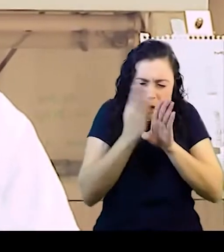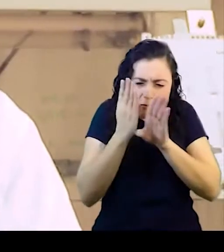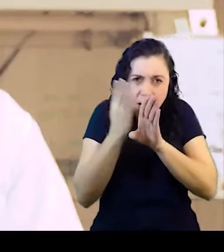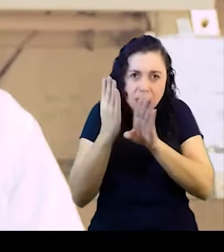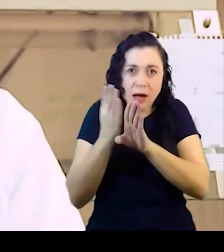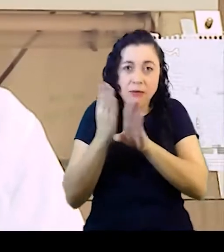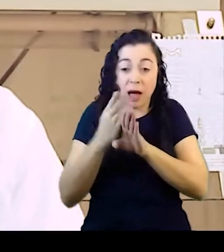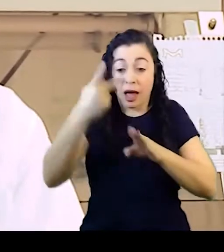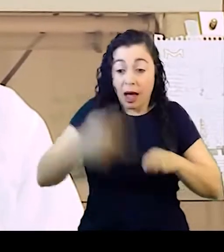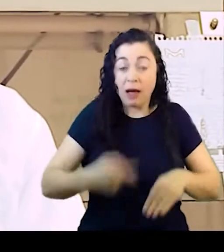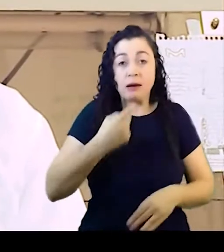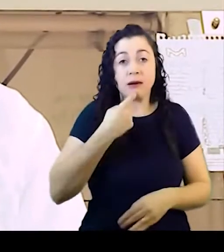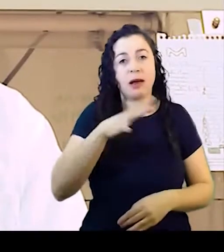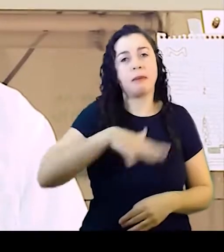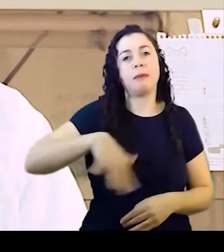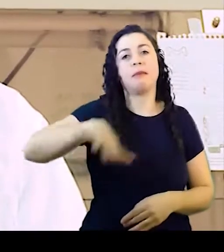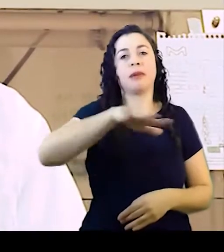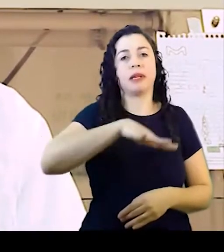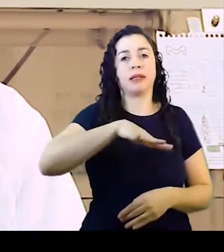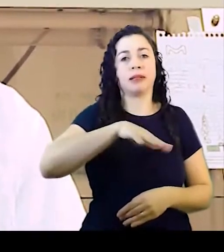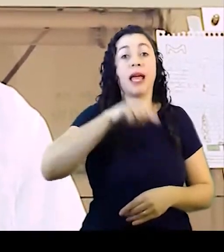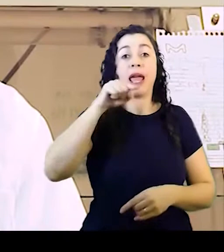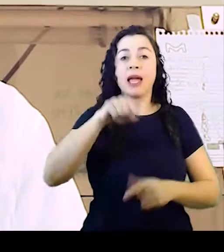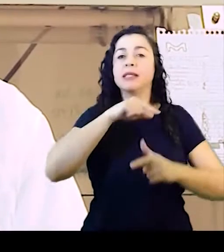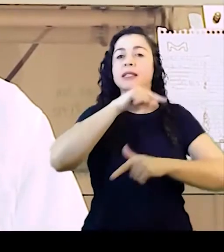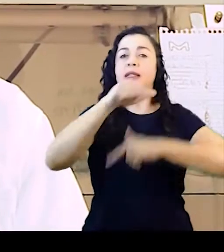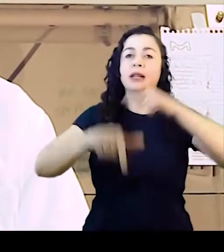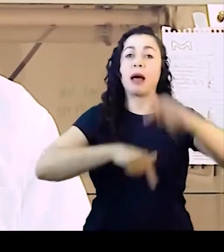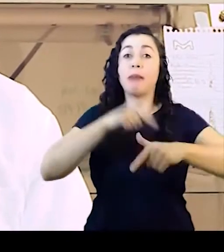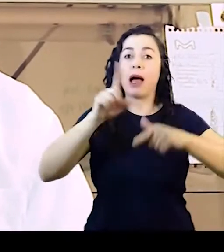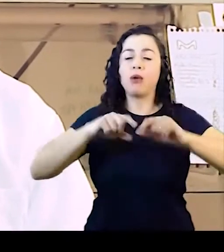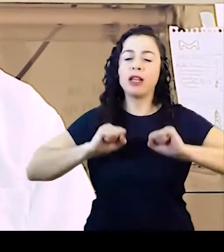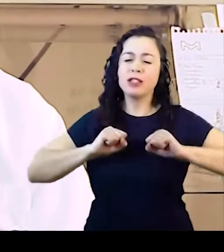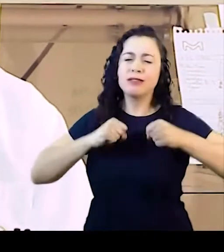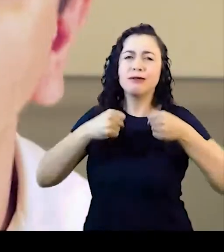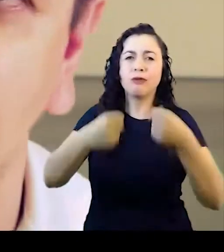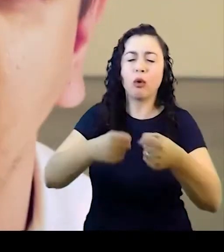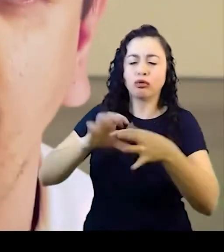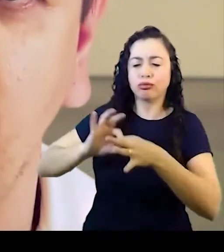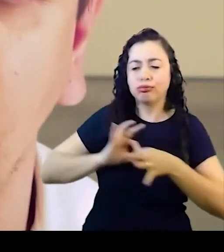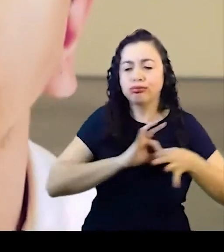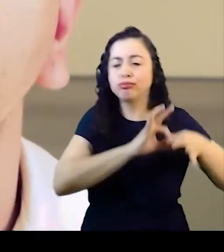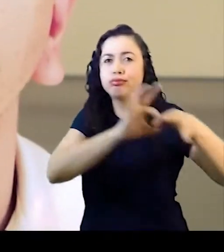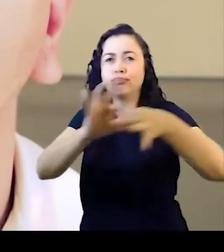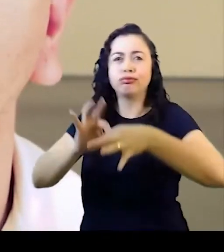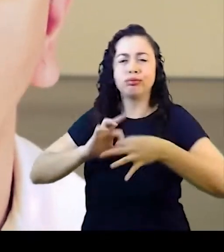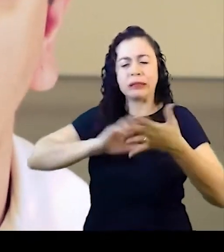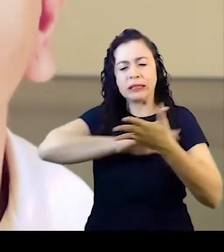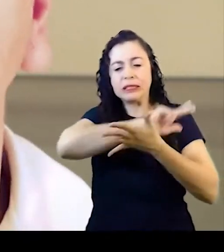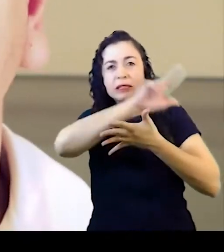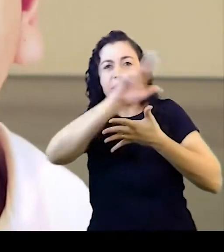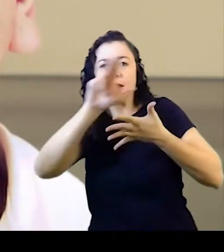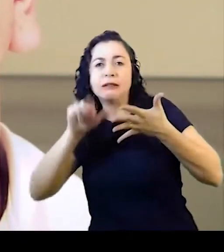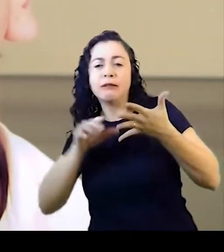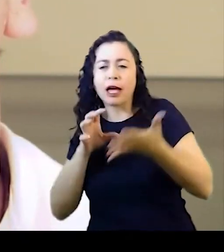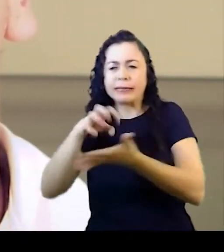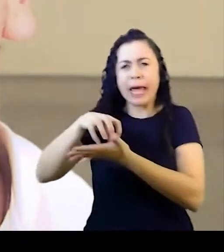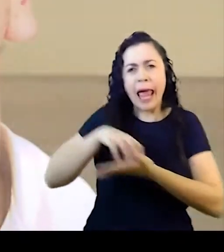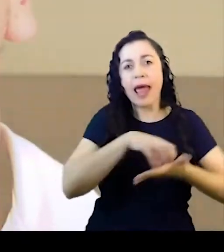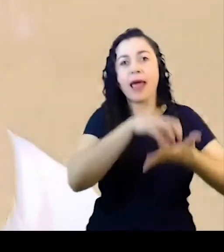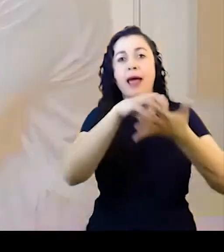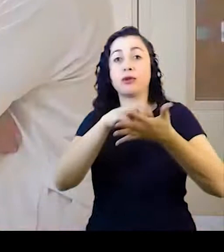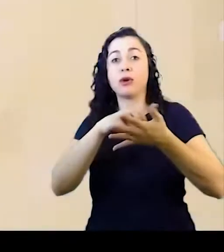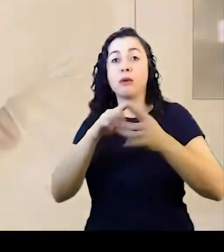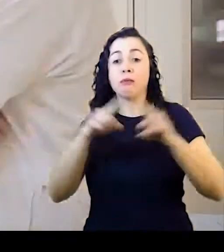aqui em Campinas. E esse trabalho ele é um esforço colaborativo, multicêntrico, coordenado aqui no